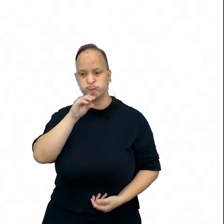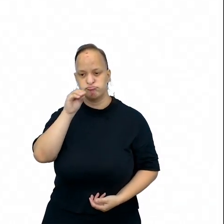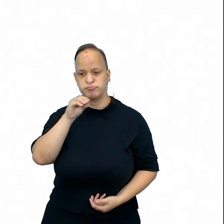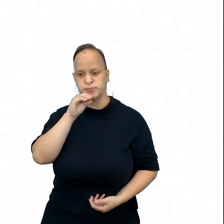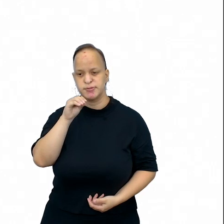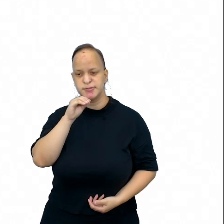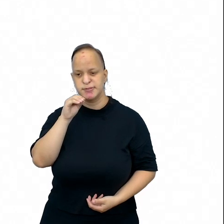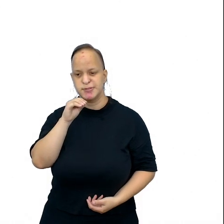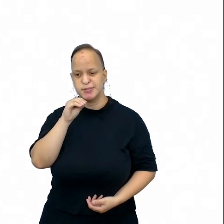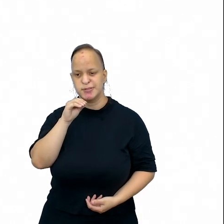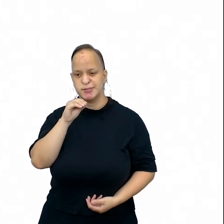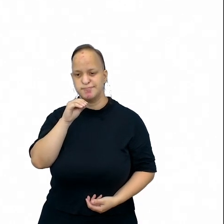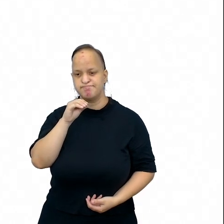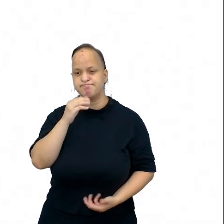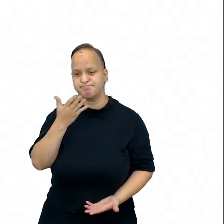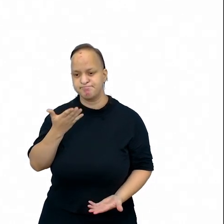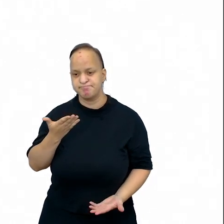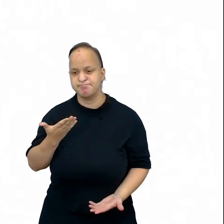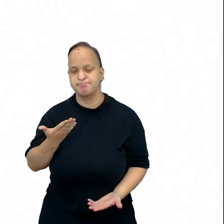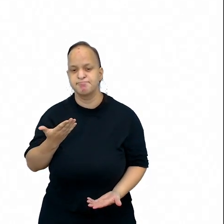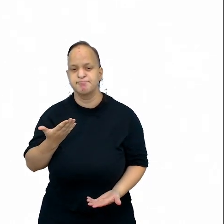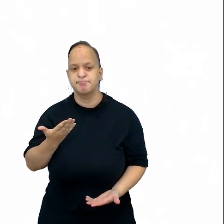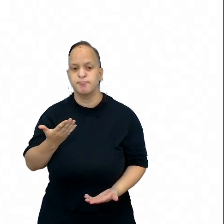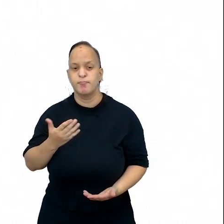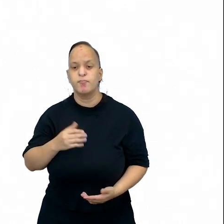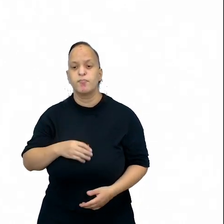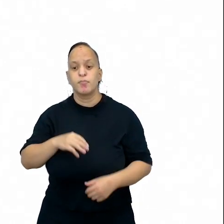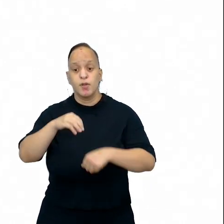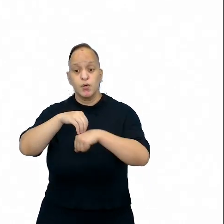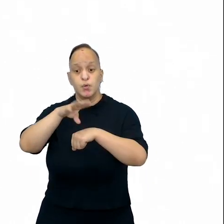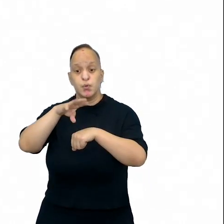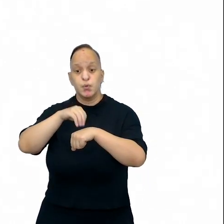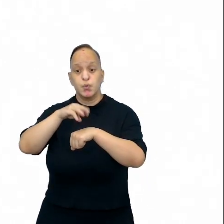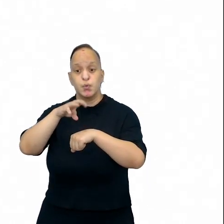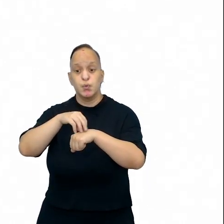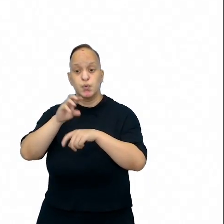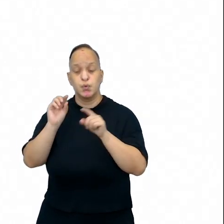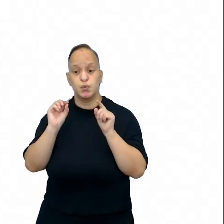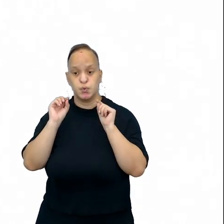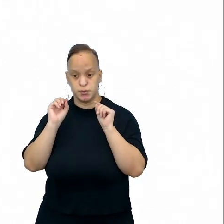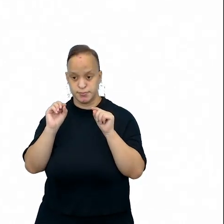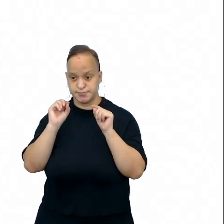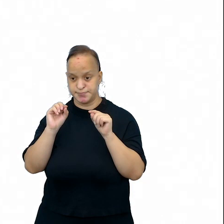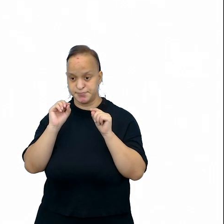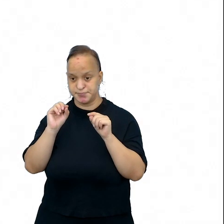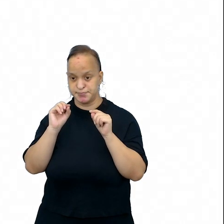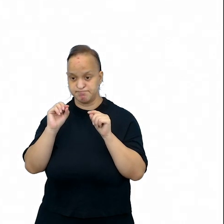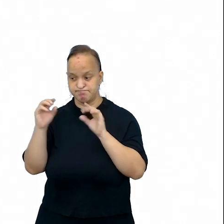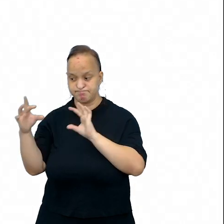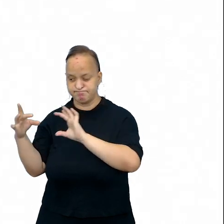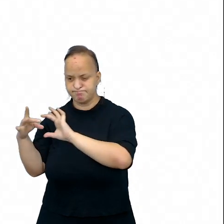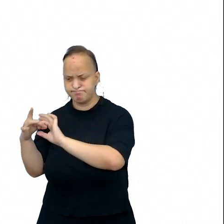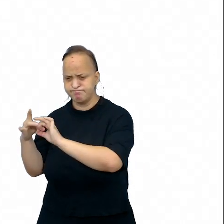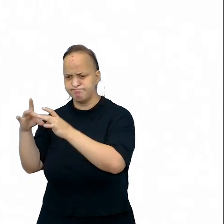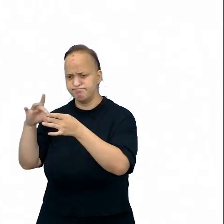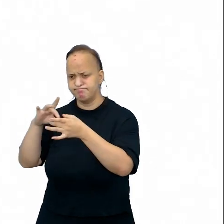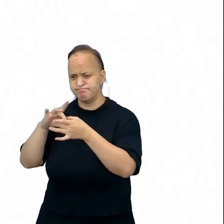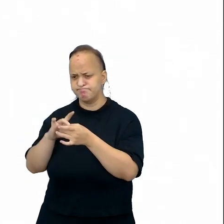linguagem mais normativa, né? Então a gente recomenda contextualizar como teve início o surgimento do conto indígena, né,